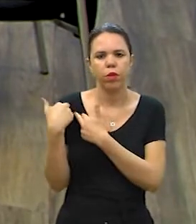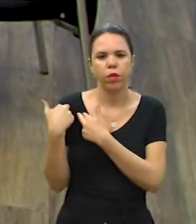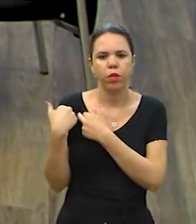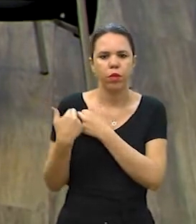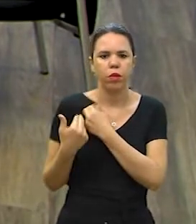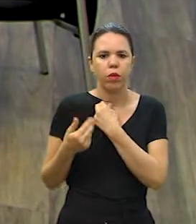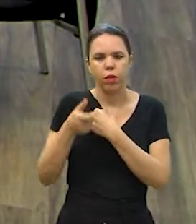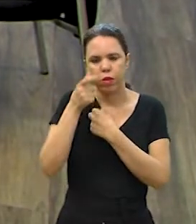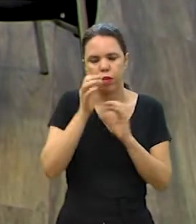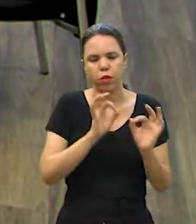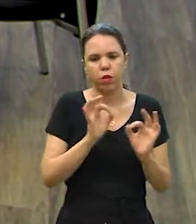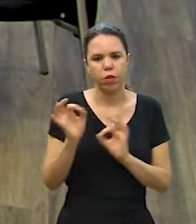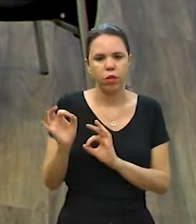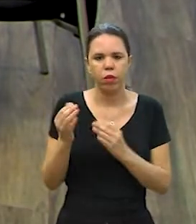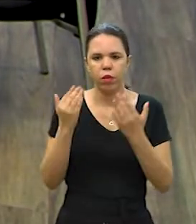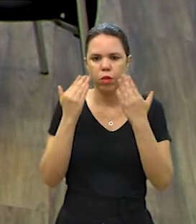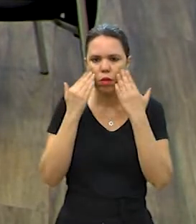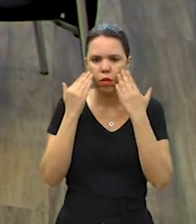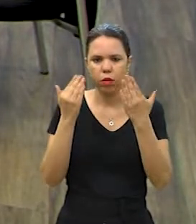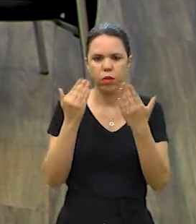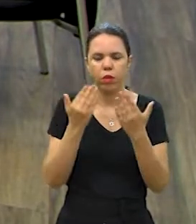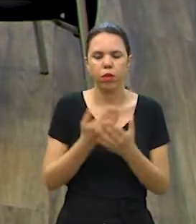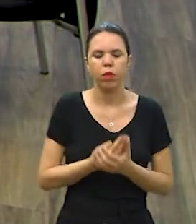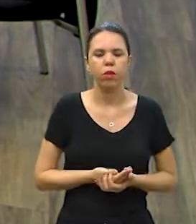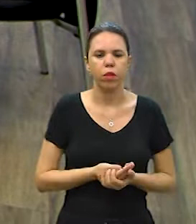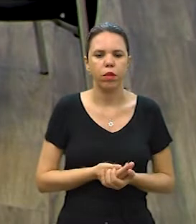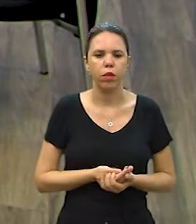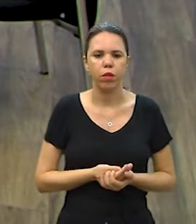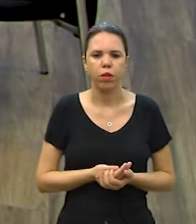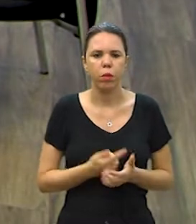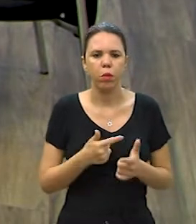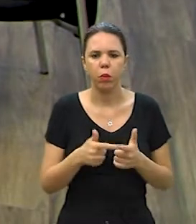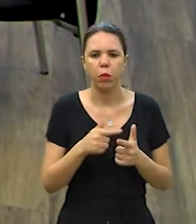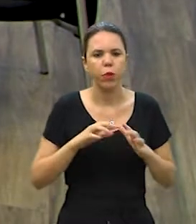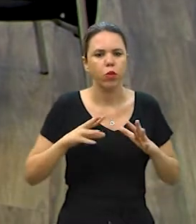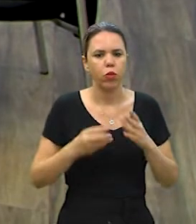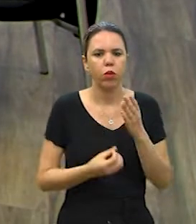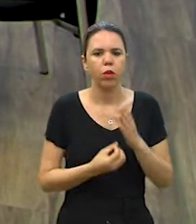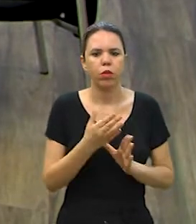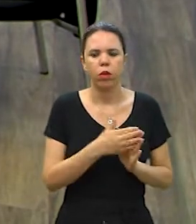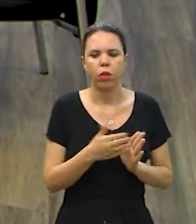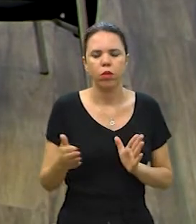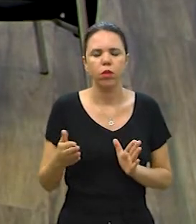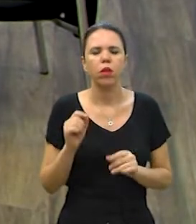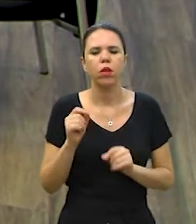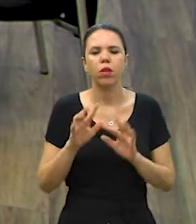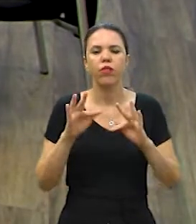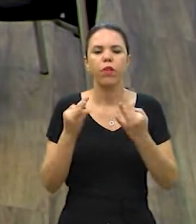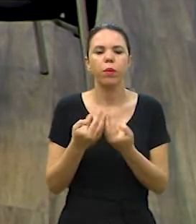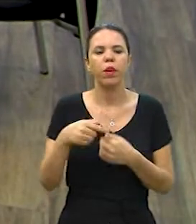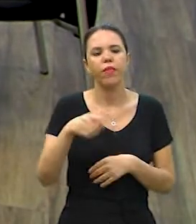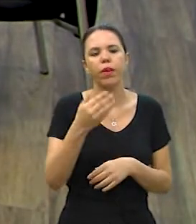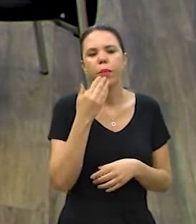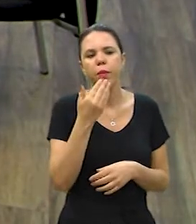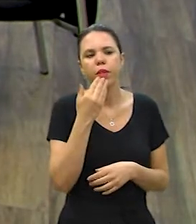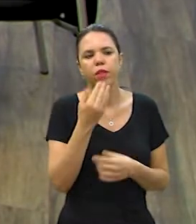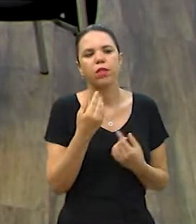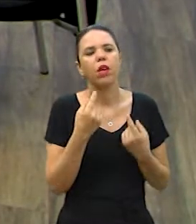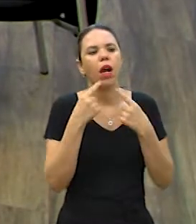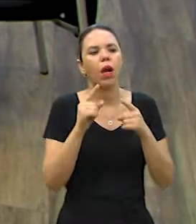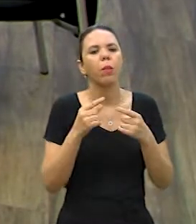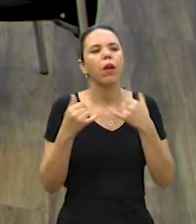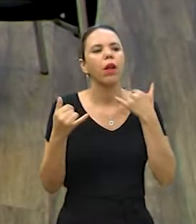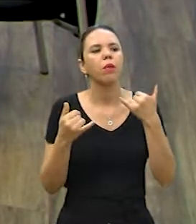estão nos acompanhando, né? Diante deste cenário, como é que eles recorrem a quem, para se quiser reclamar?